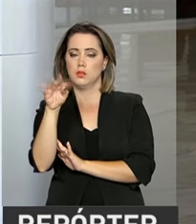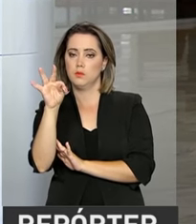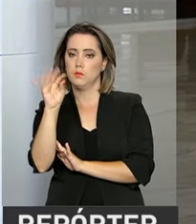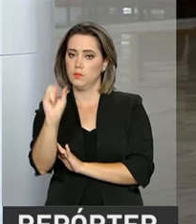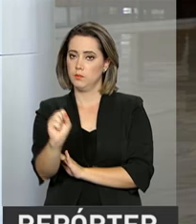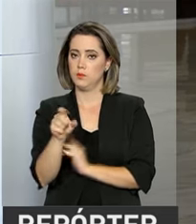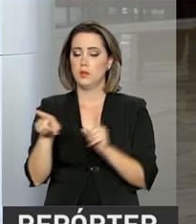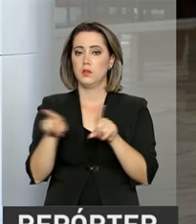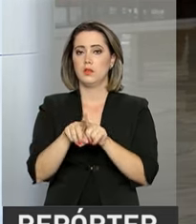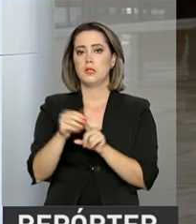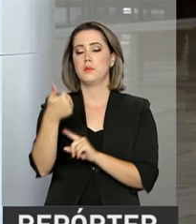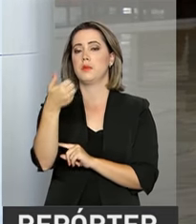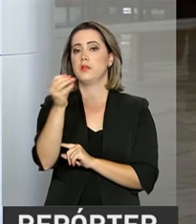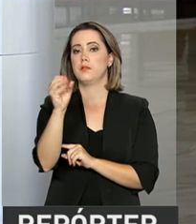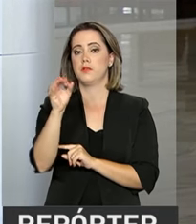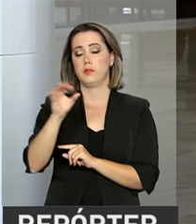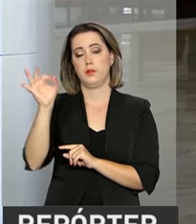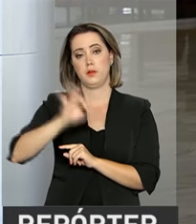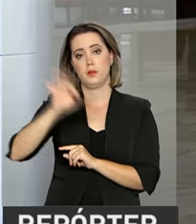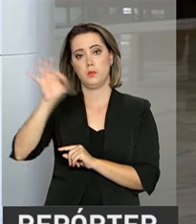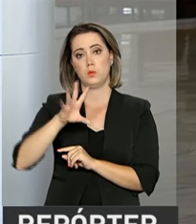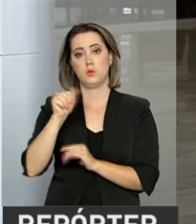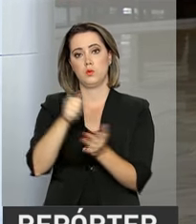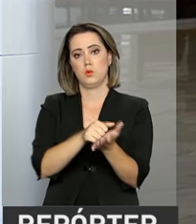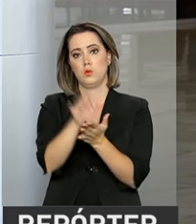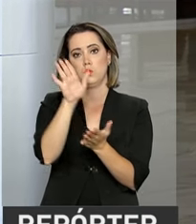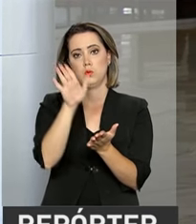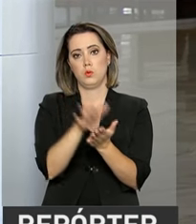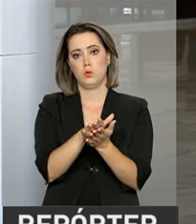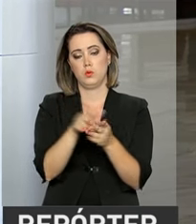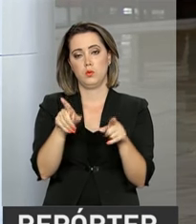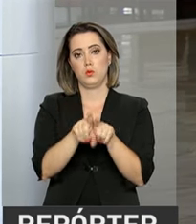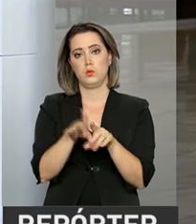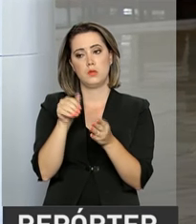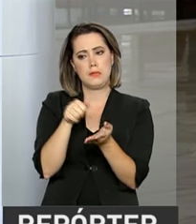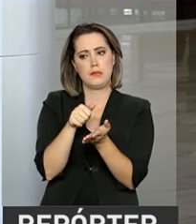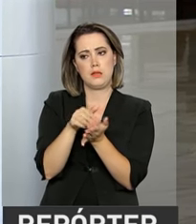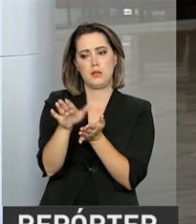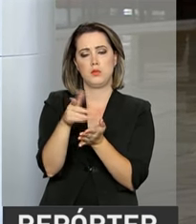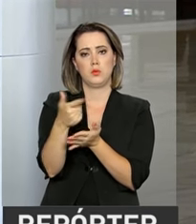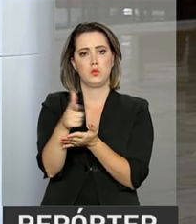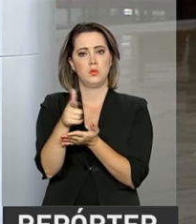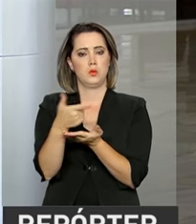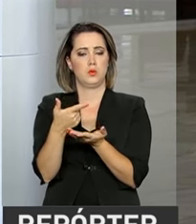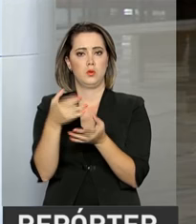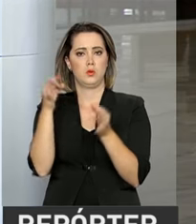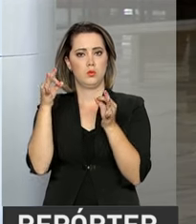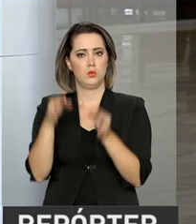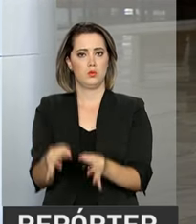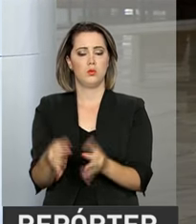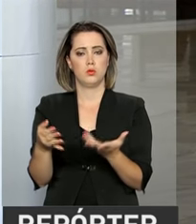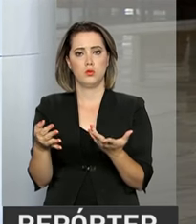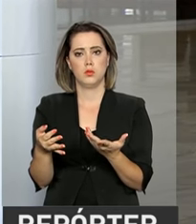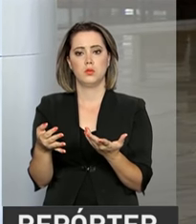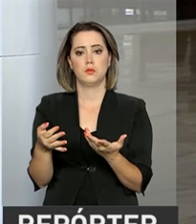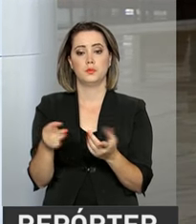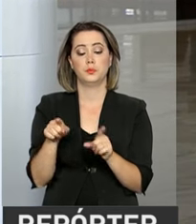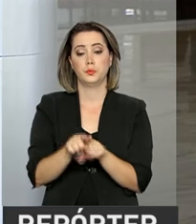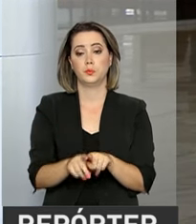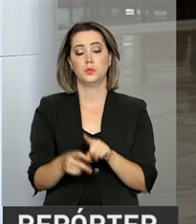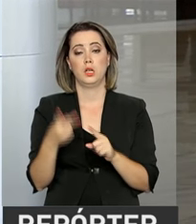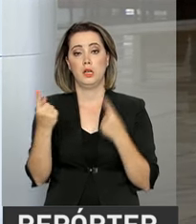de 100% do valor da multa no caso de demissões sem justa causa.